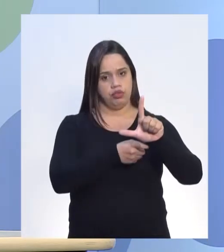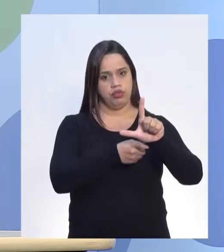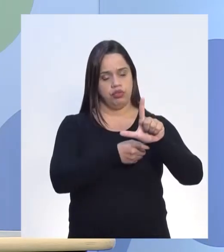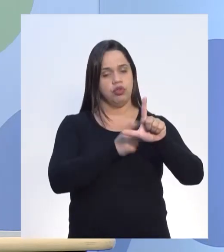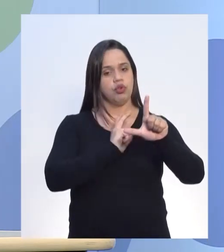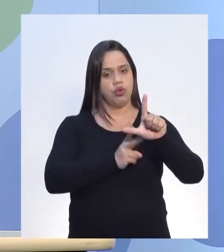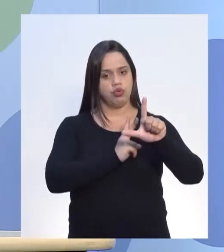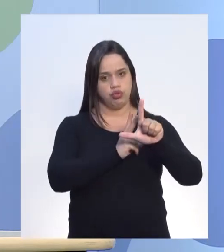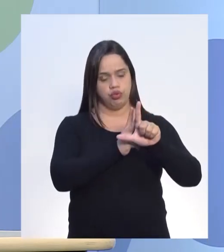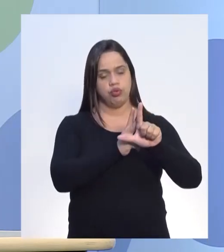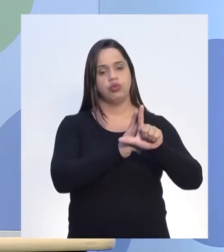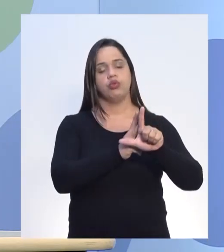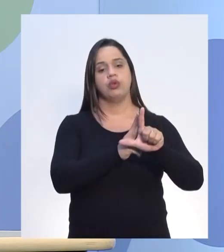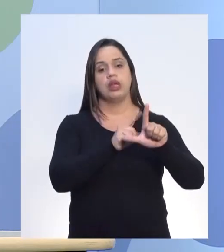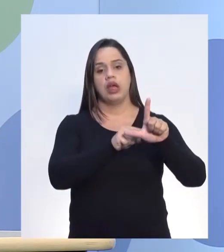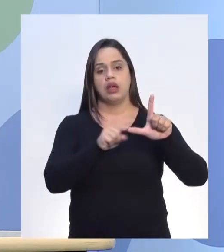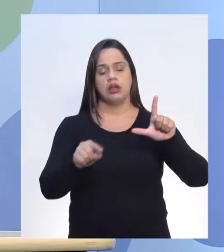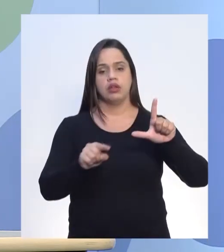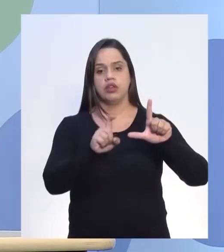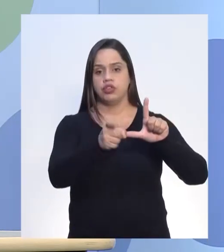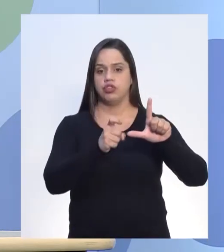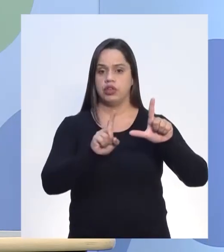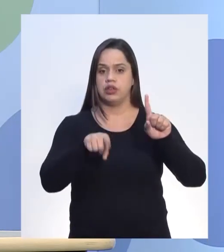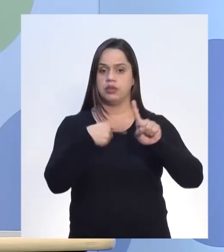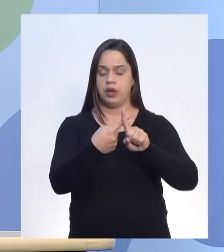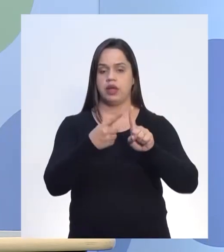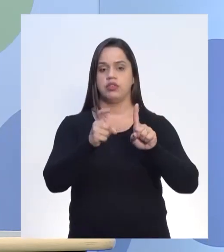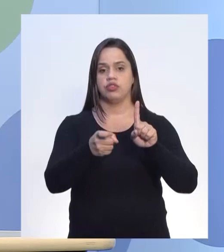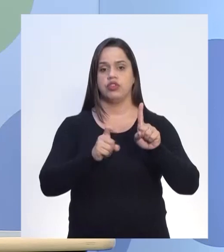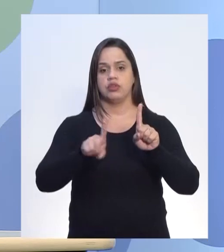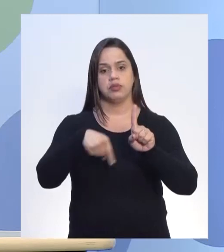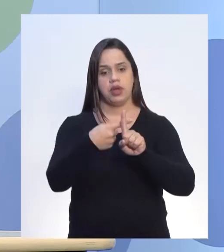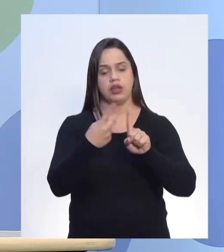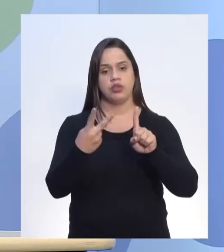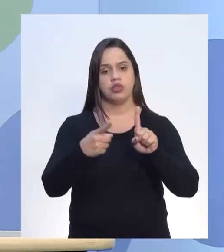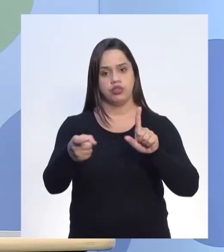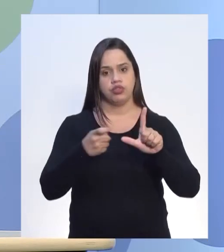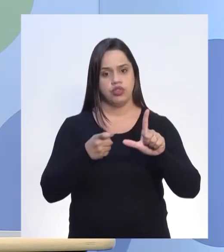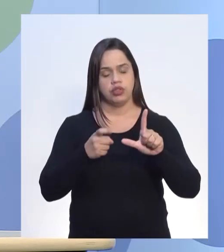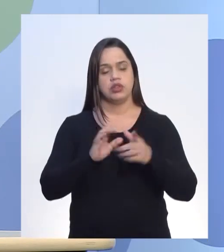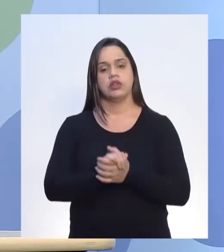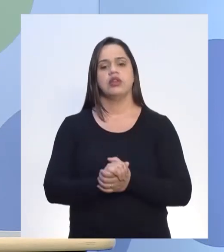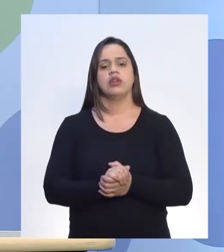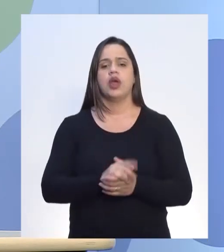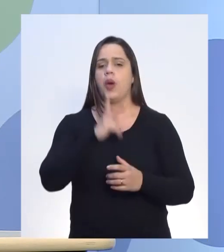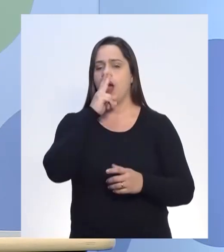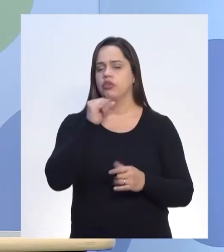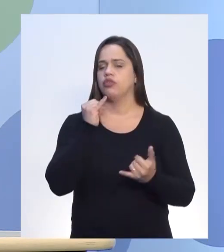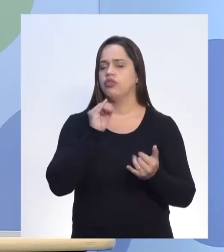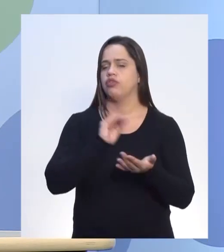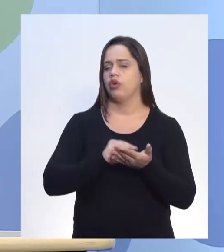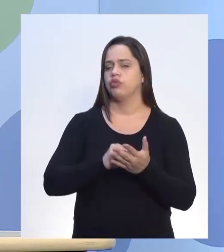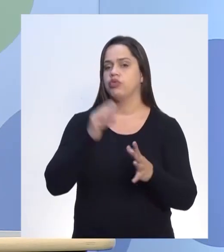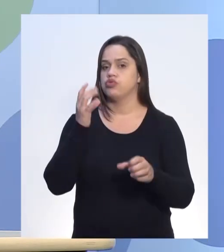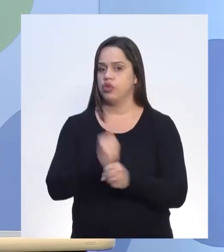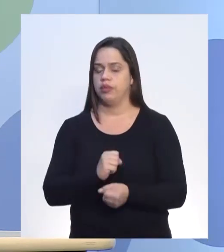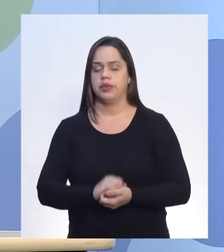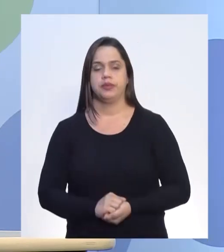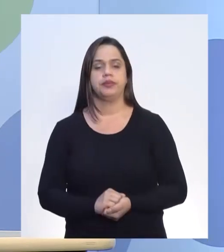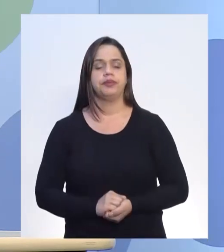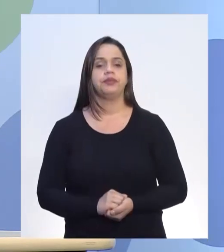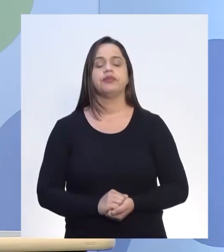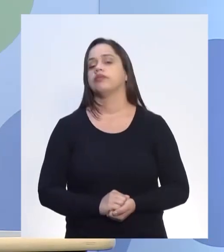ficaria x mais 2x. Acho que faltou aí a questão da soma, né? Sim. E